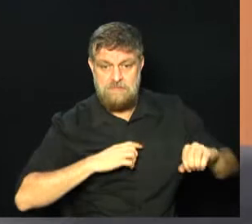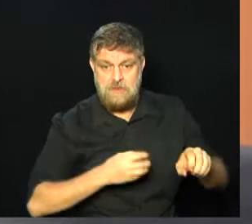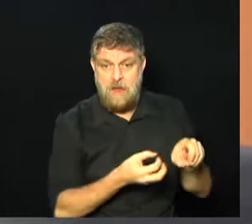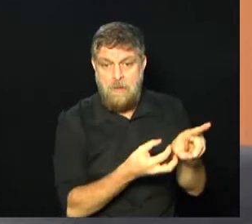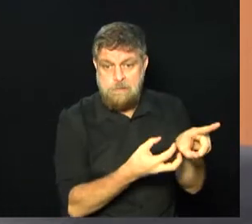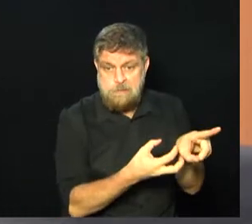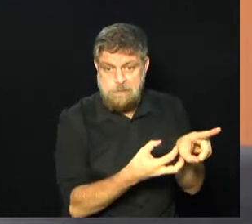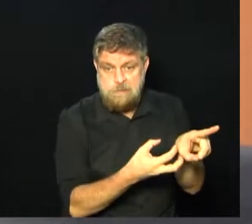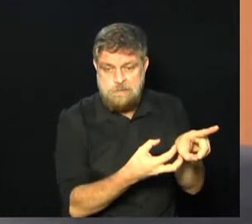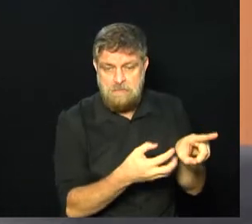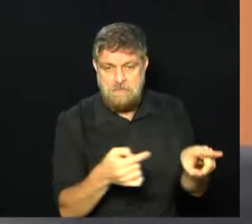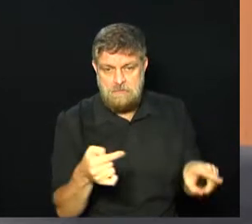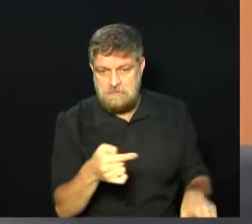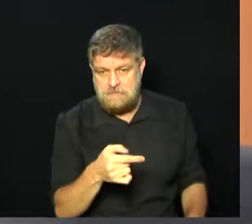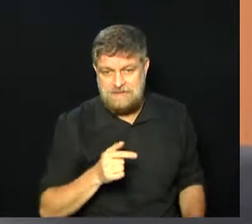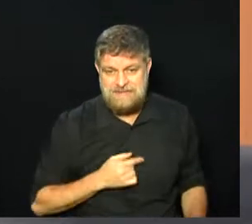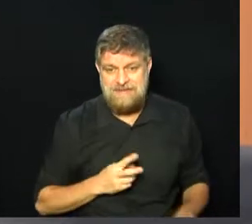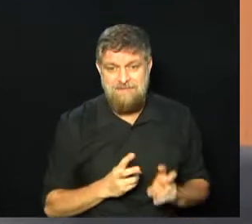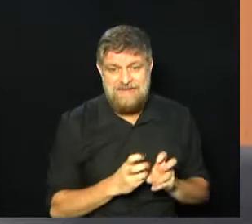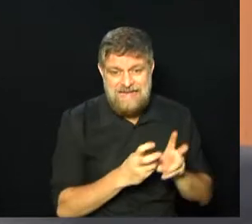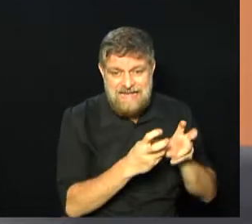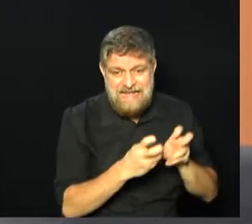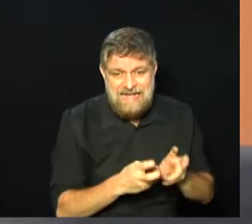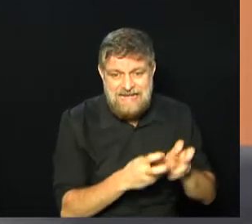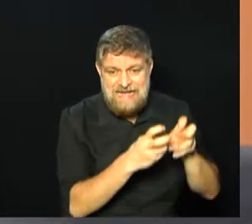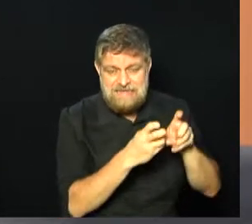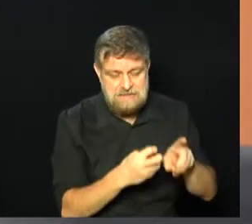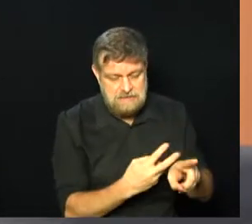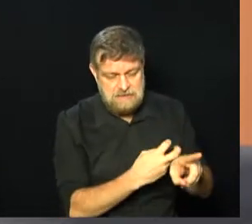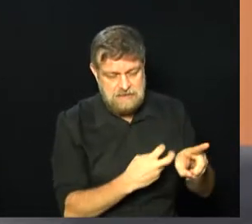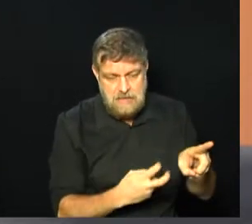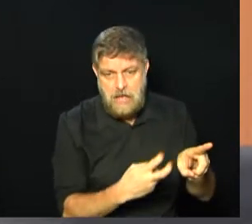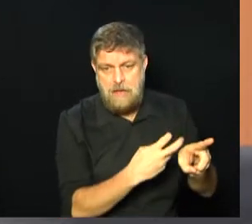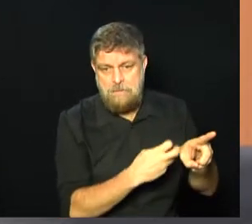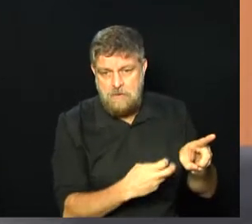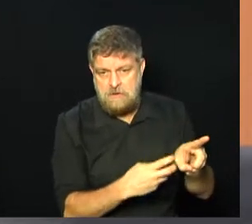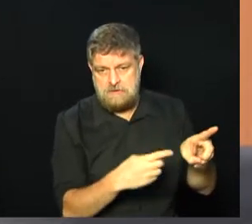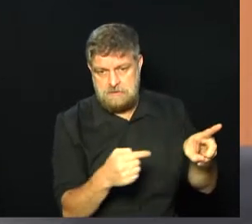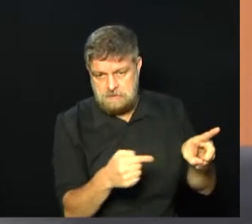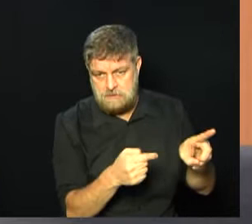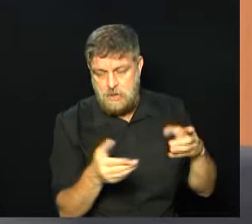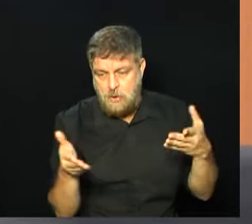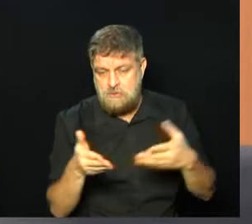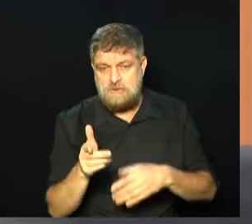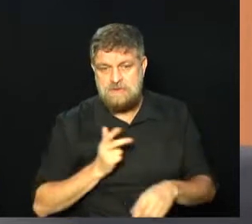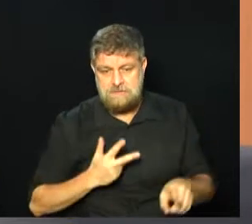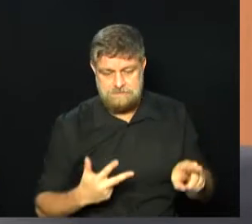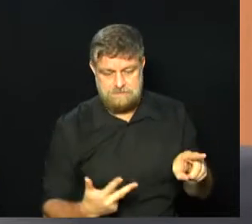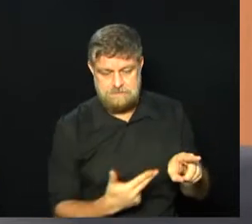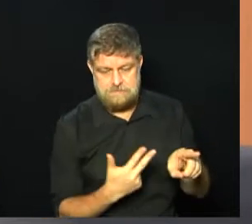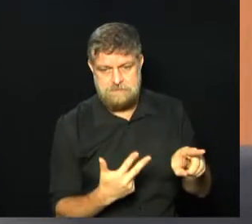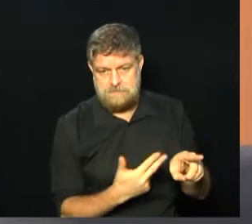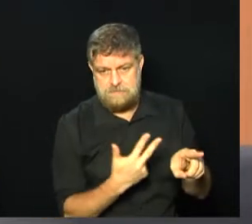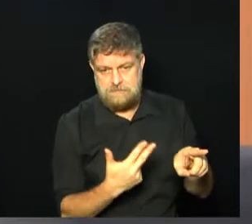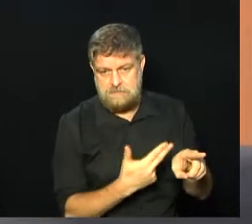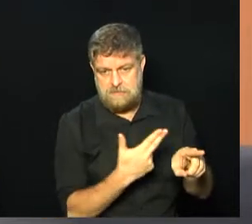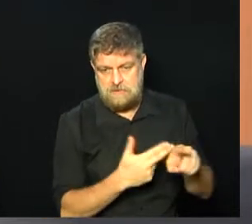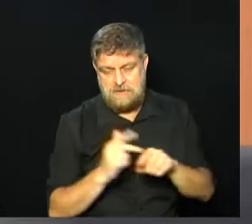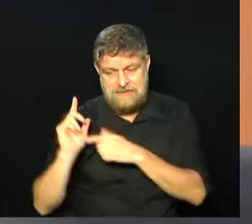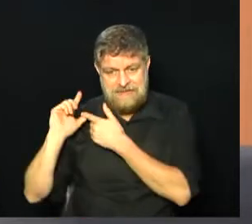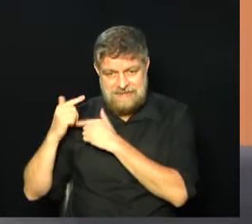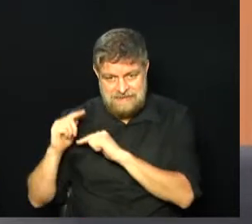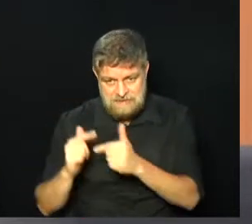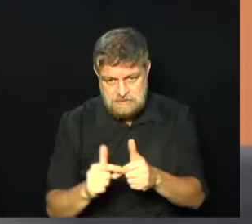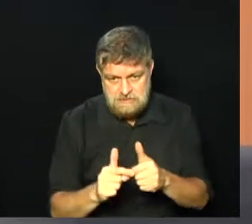grande. No caso de câncer da próstata, você tem hoje a cirurgia tradicional, que é